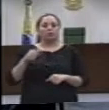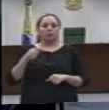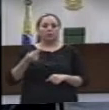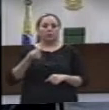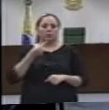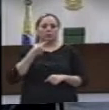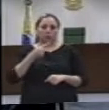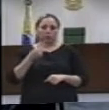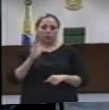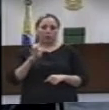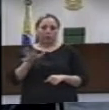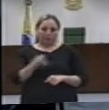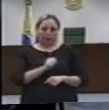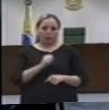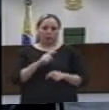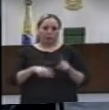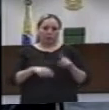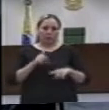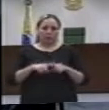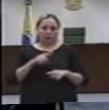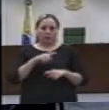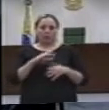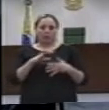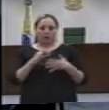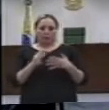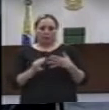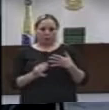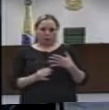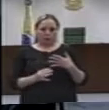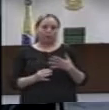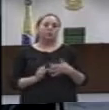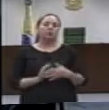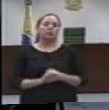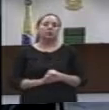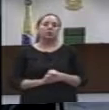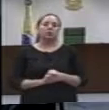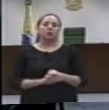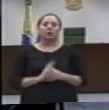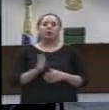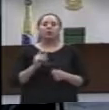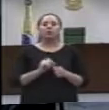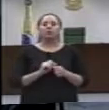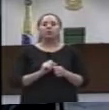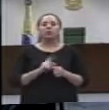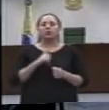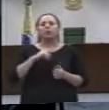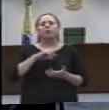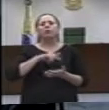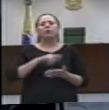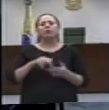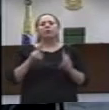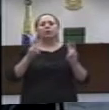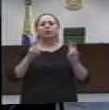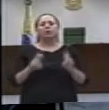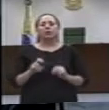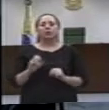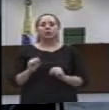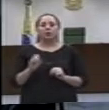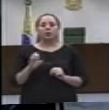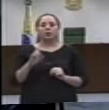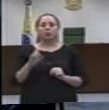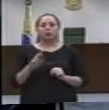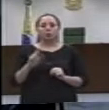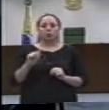apreendido roça essa cartinha do que foi fornecida a uma série de questões sobre a Sexualidade